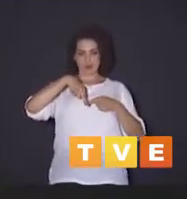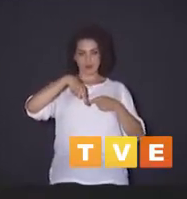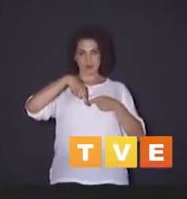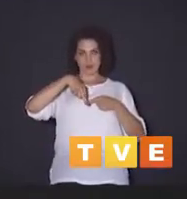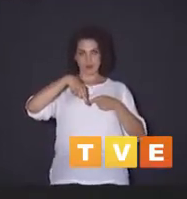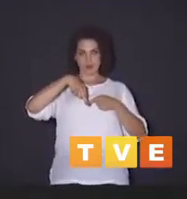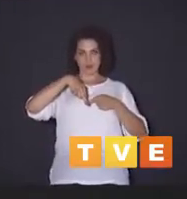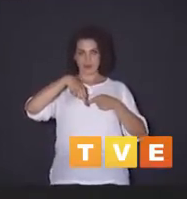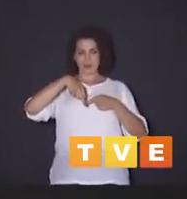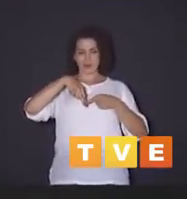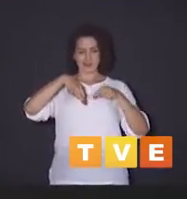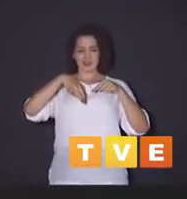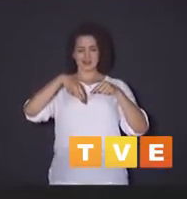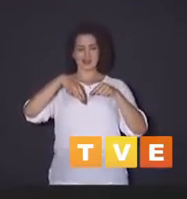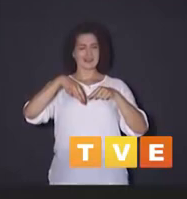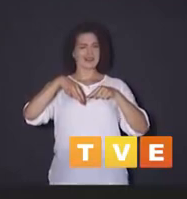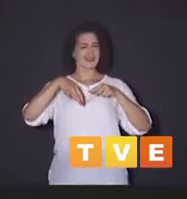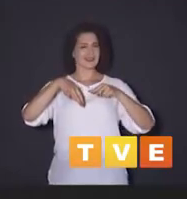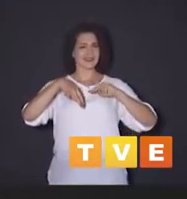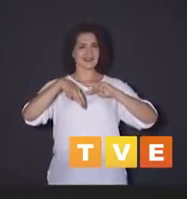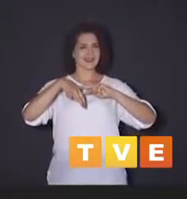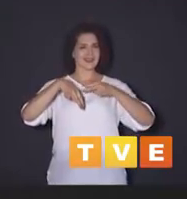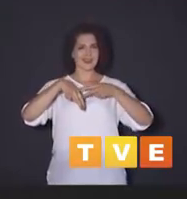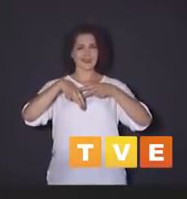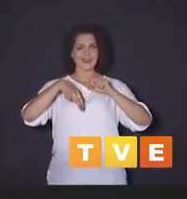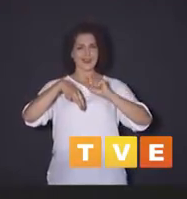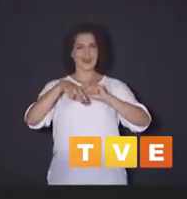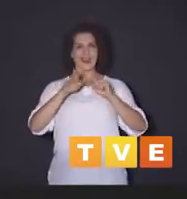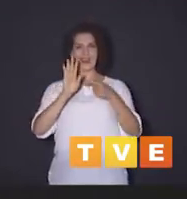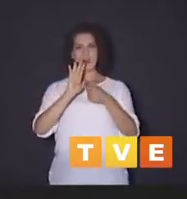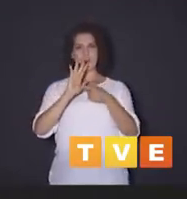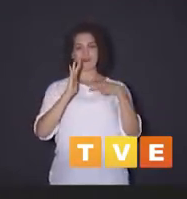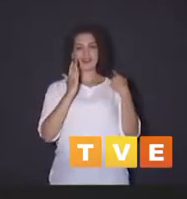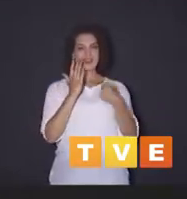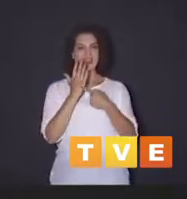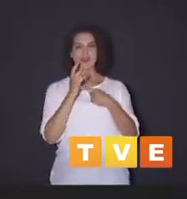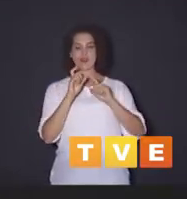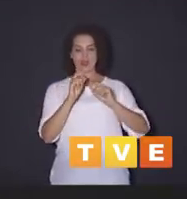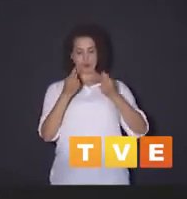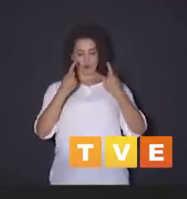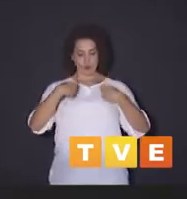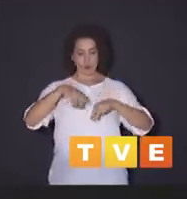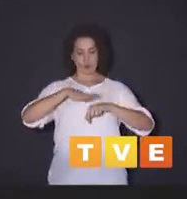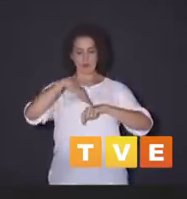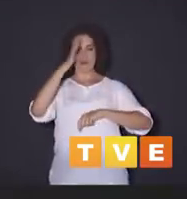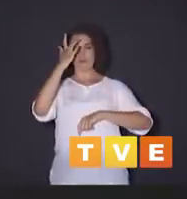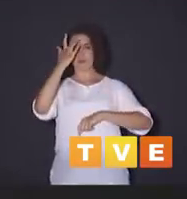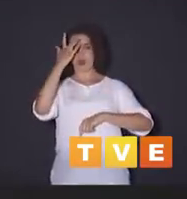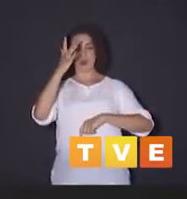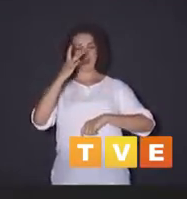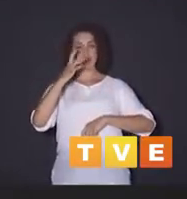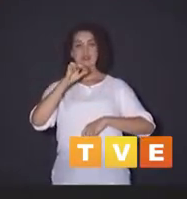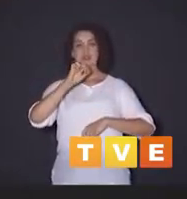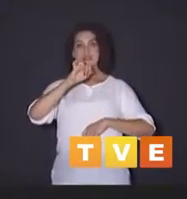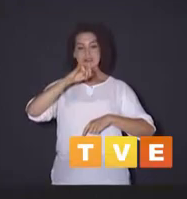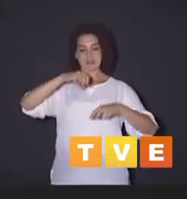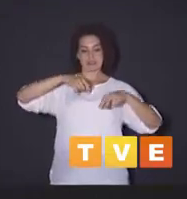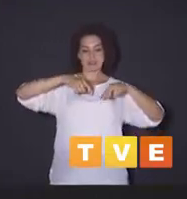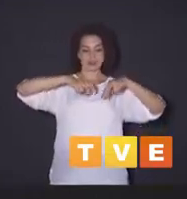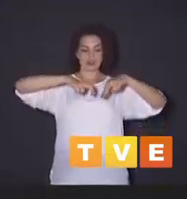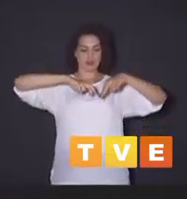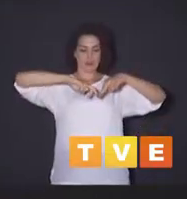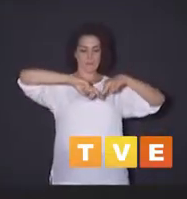a tese é o que é facilitar o corpo que se você tiver o arrastei você levando se